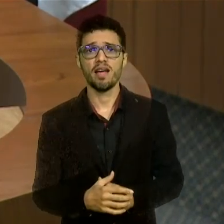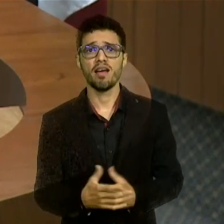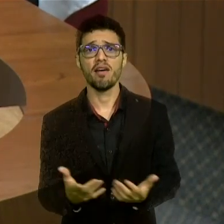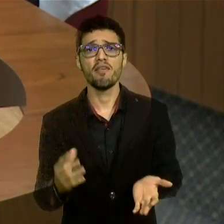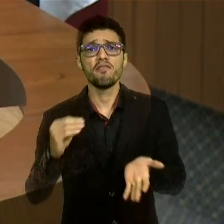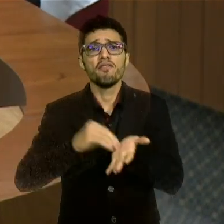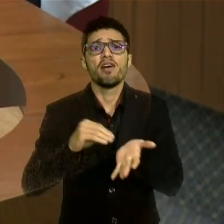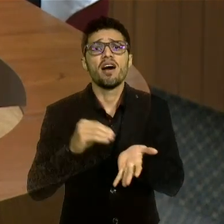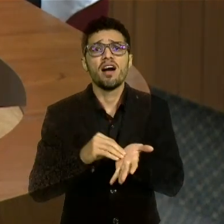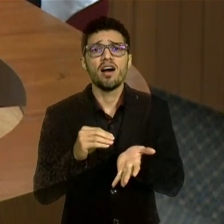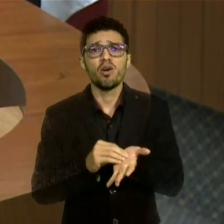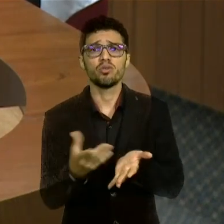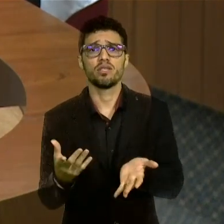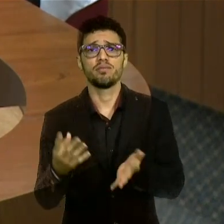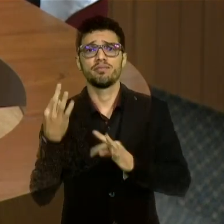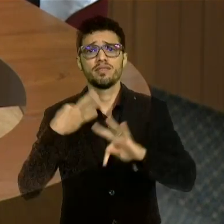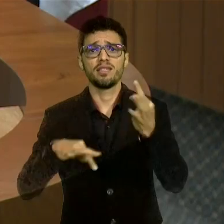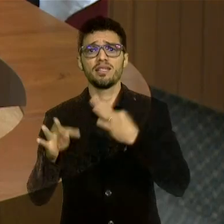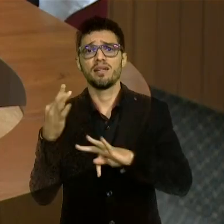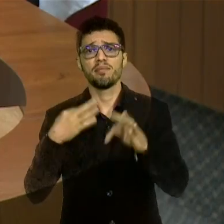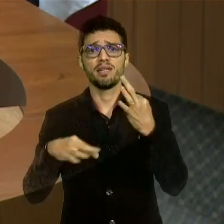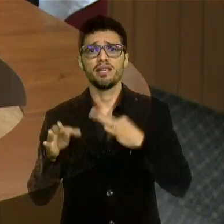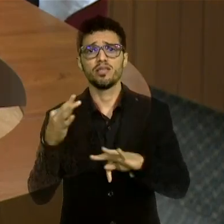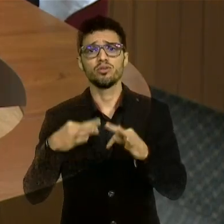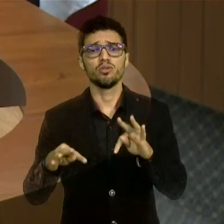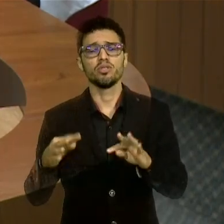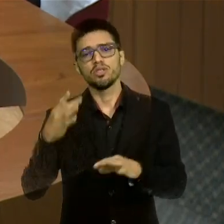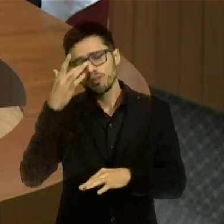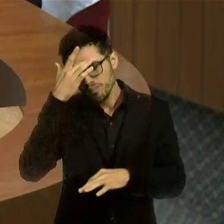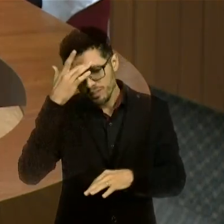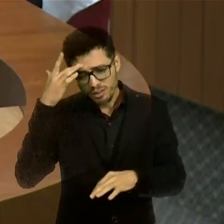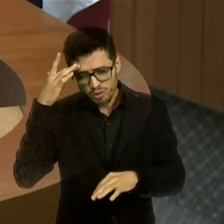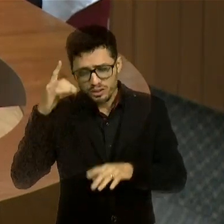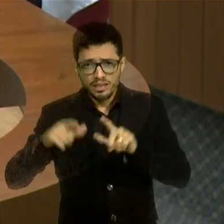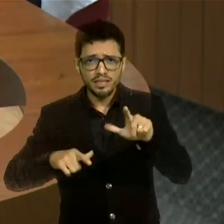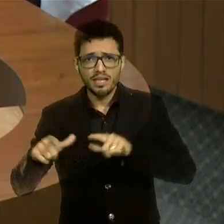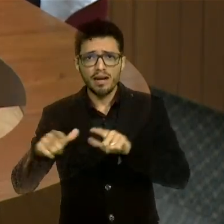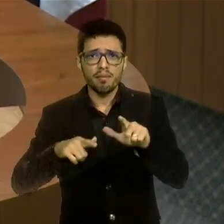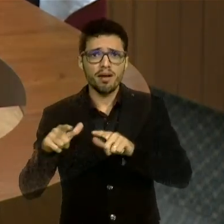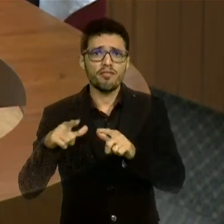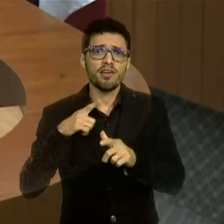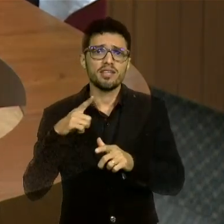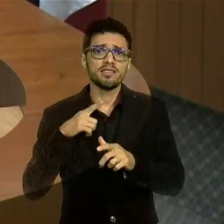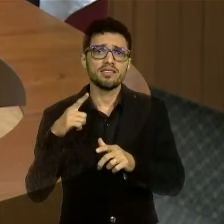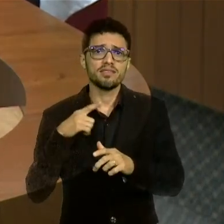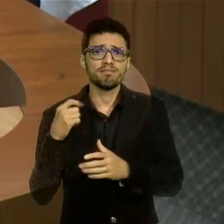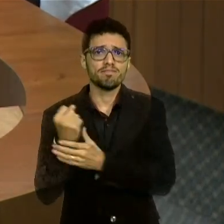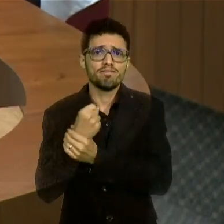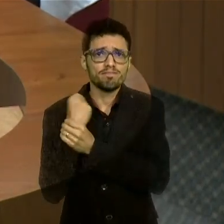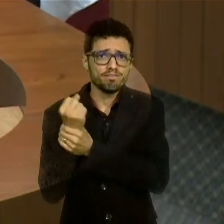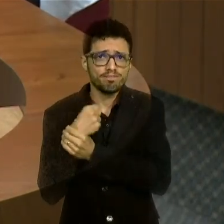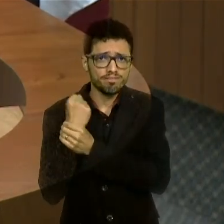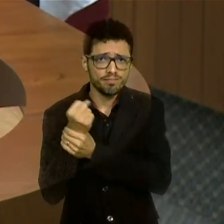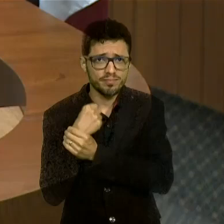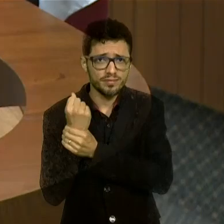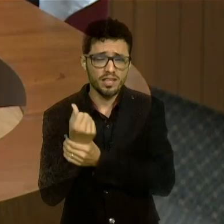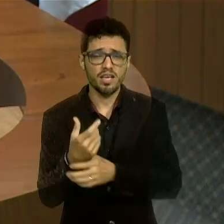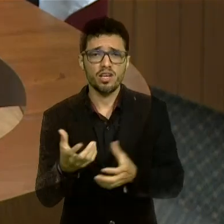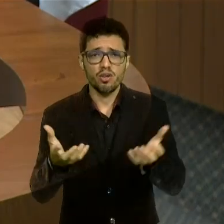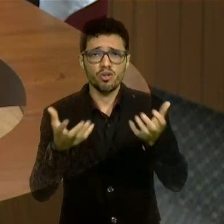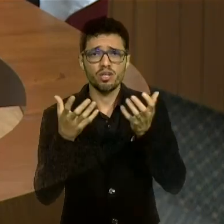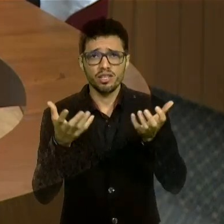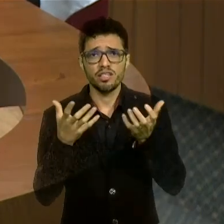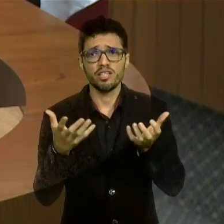de terapia ocupacional no nosso estado. Eu queria que juntos a gente pudesse